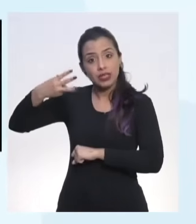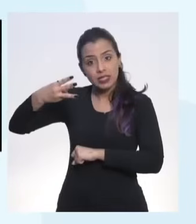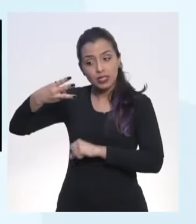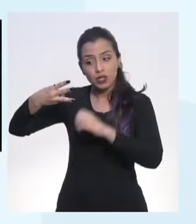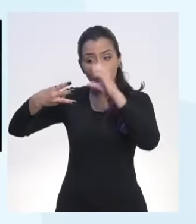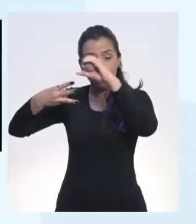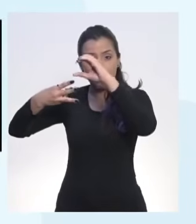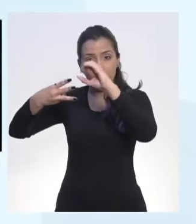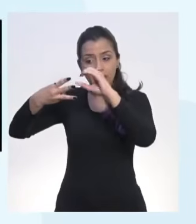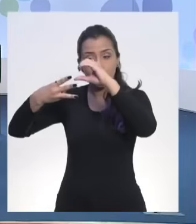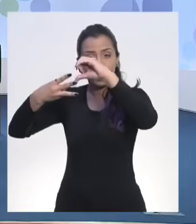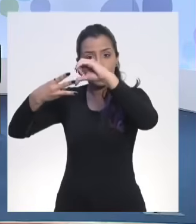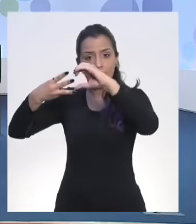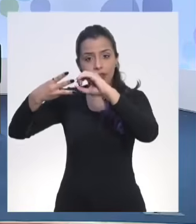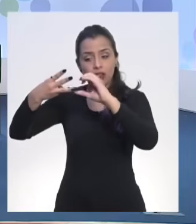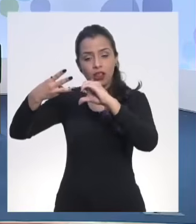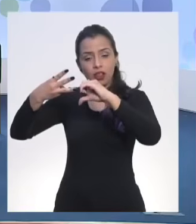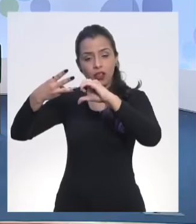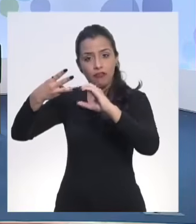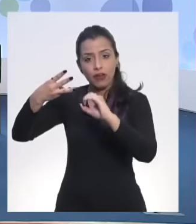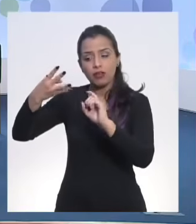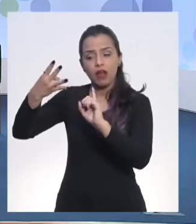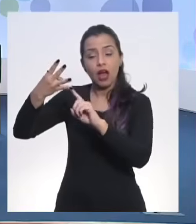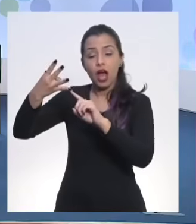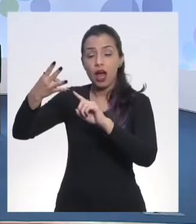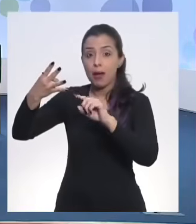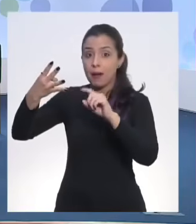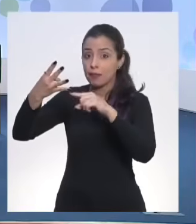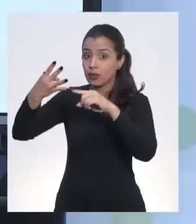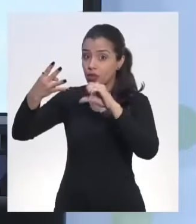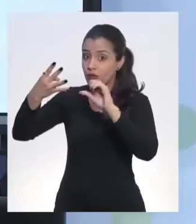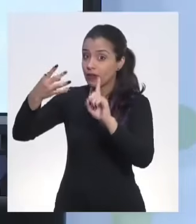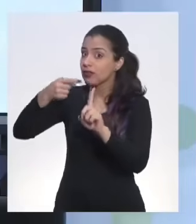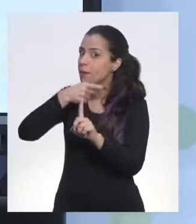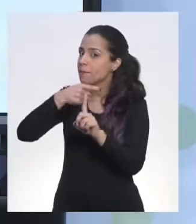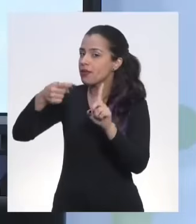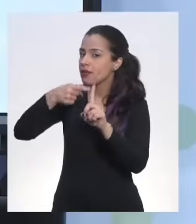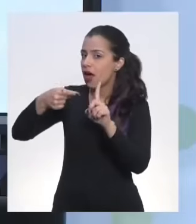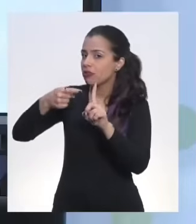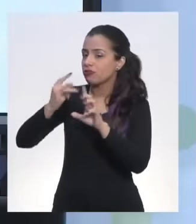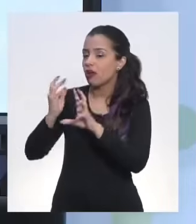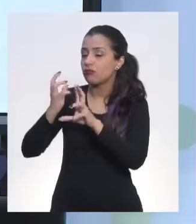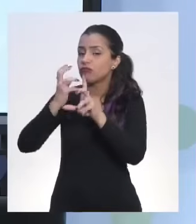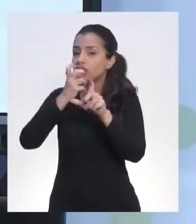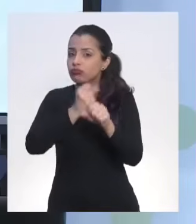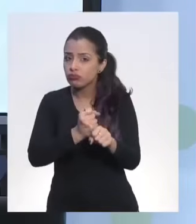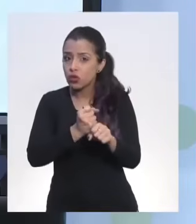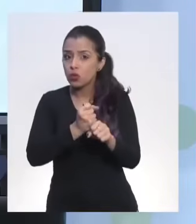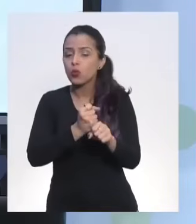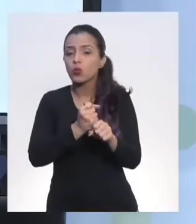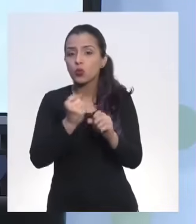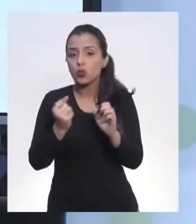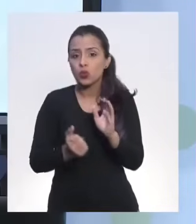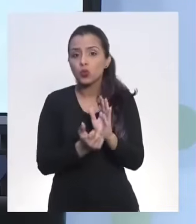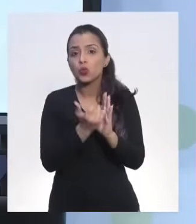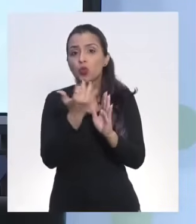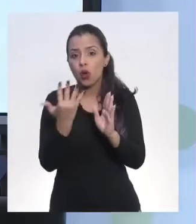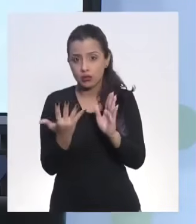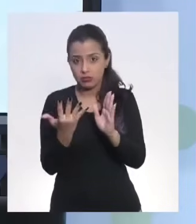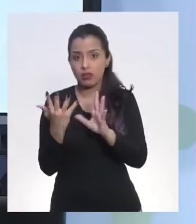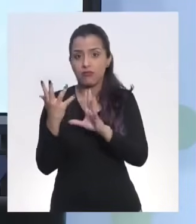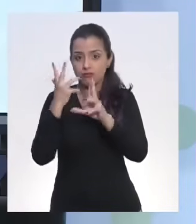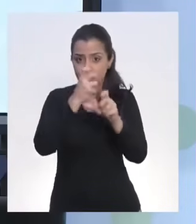pagar 90 conto. É, isso mesmo. Então, tá, fica a então dica. essa daí é um pouquinho mais elaborada. Não conseguiu ali,